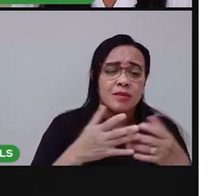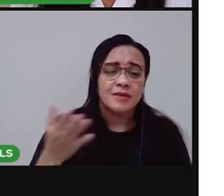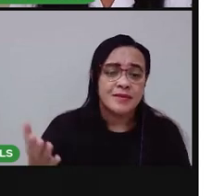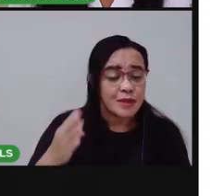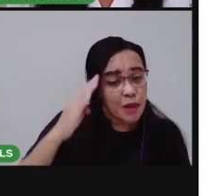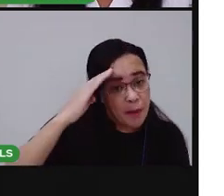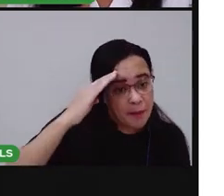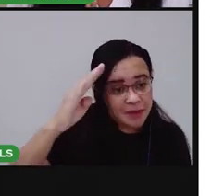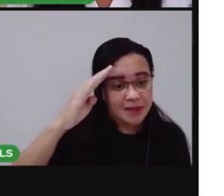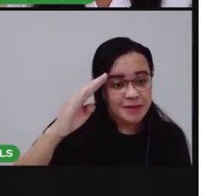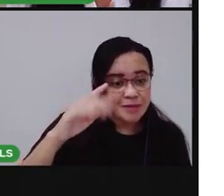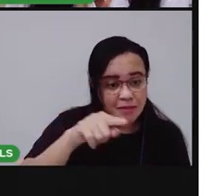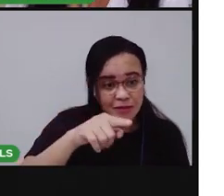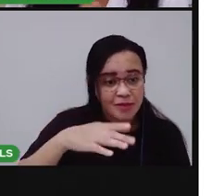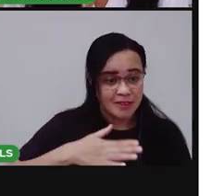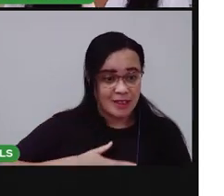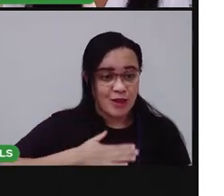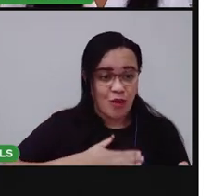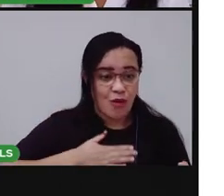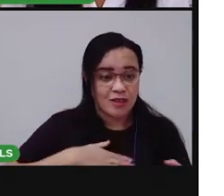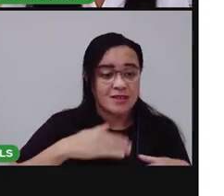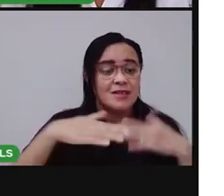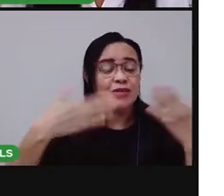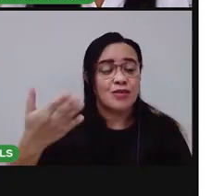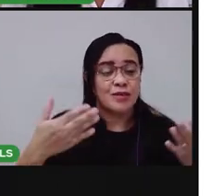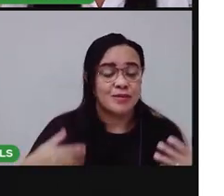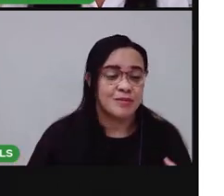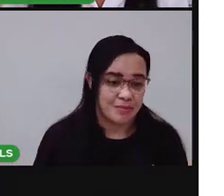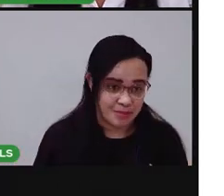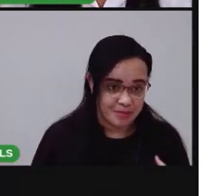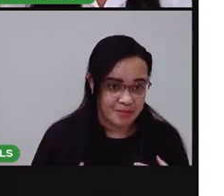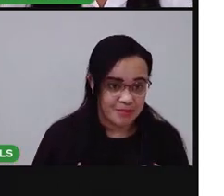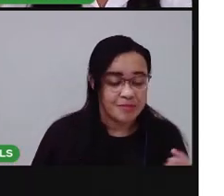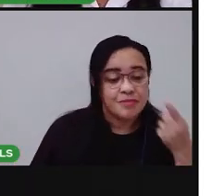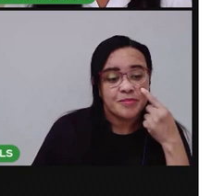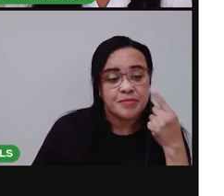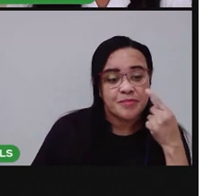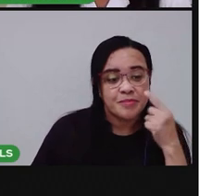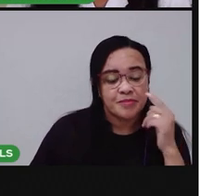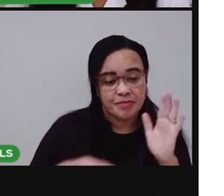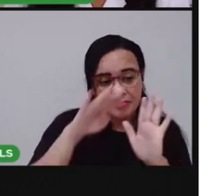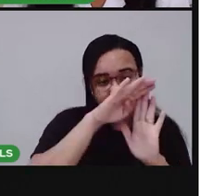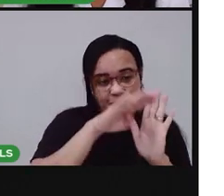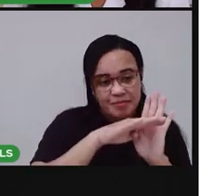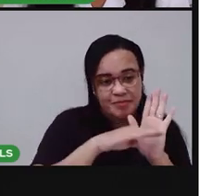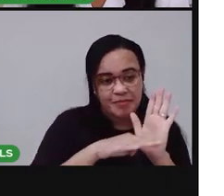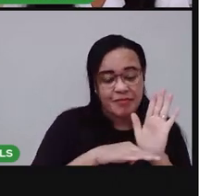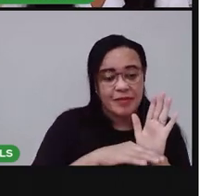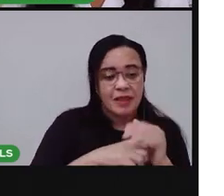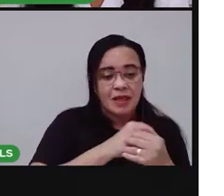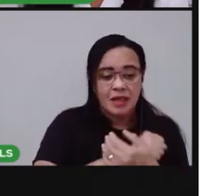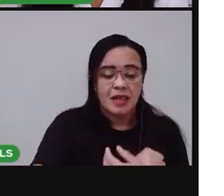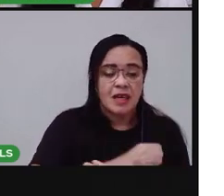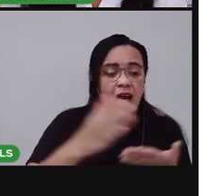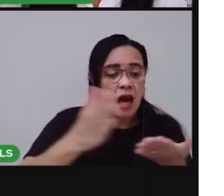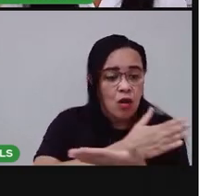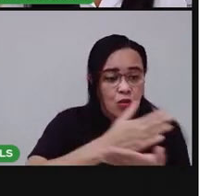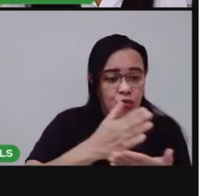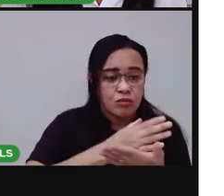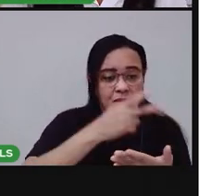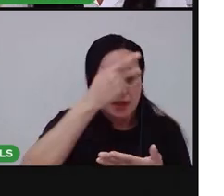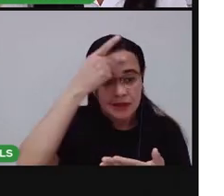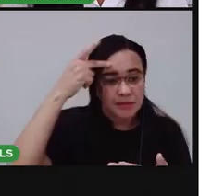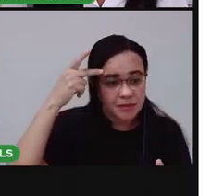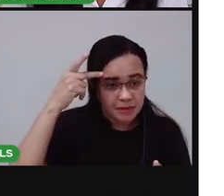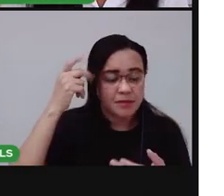Vamos ver aqui algumas atividades de lazer que as crianças indígenas fazem. A gente vai